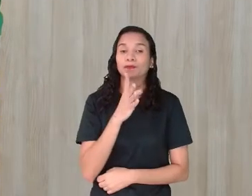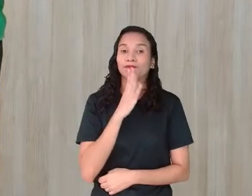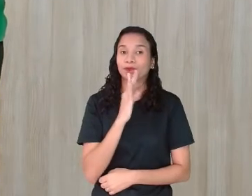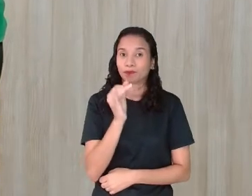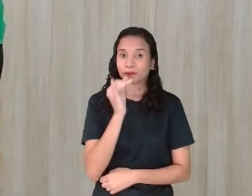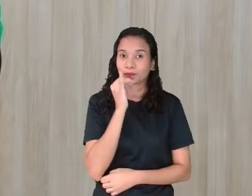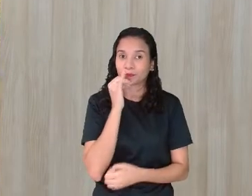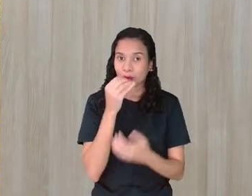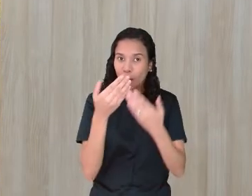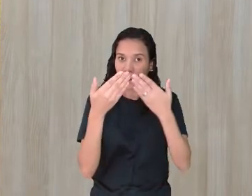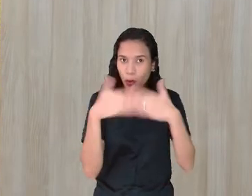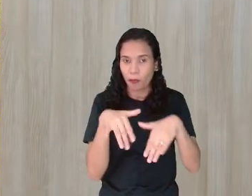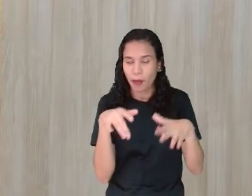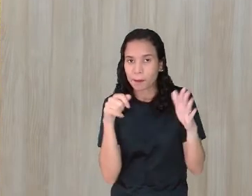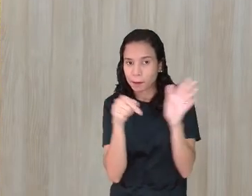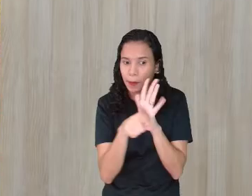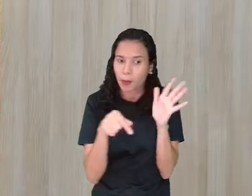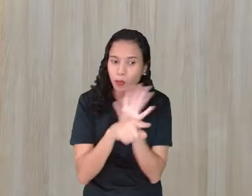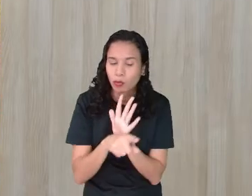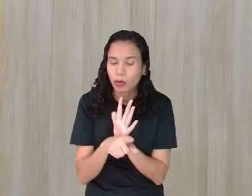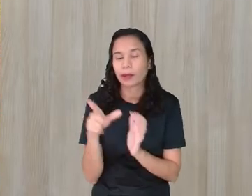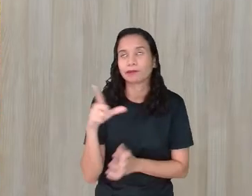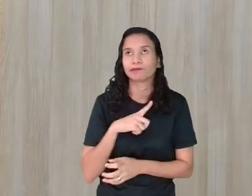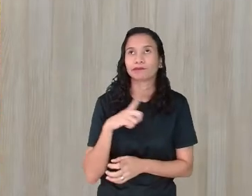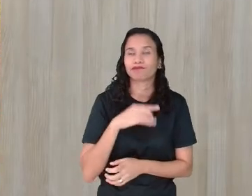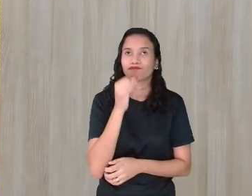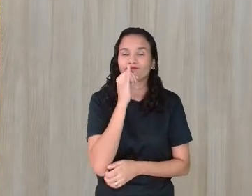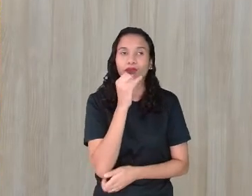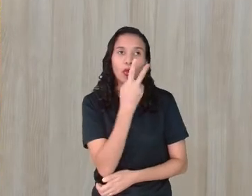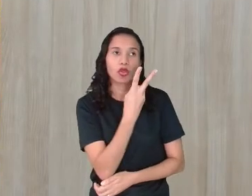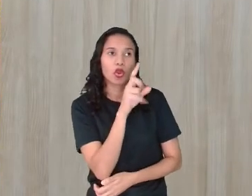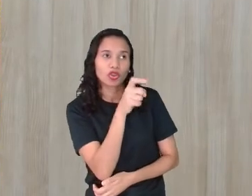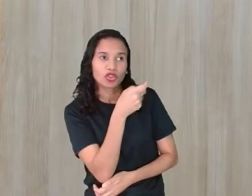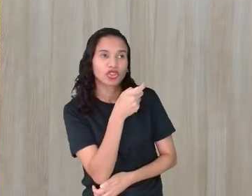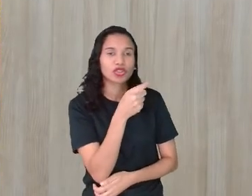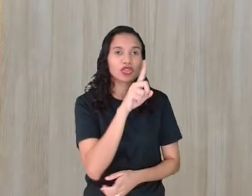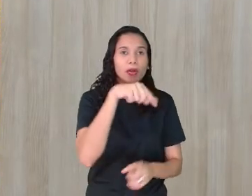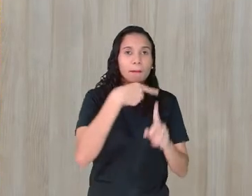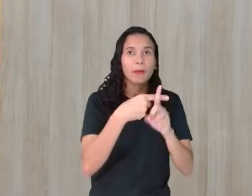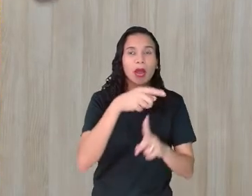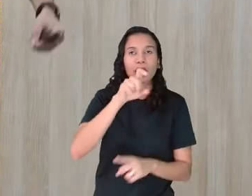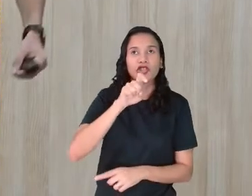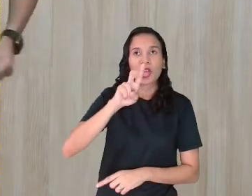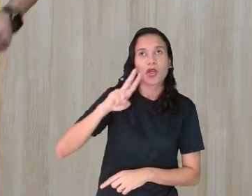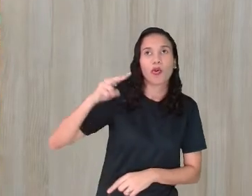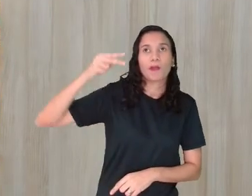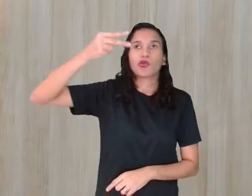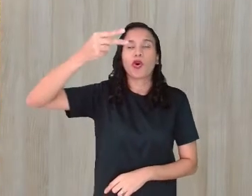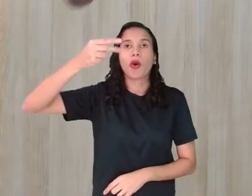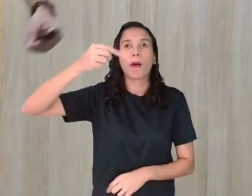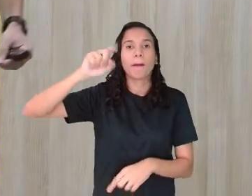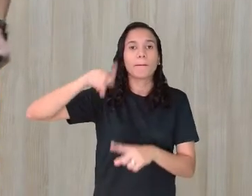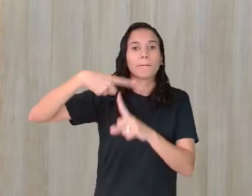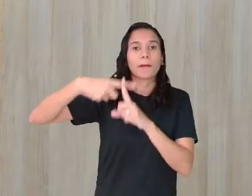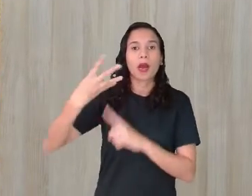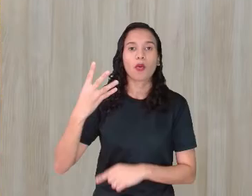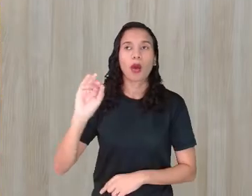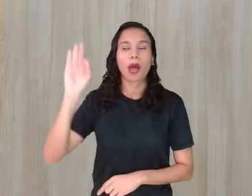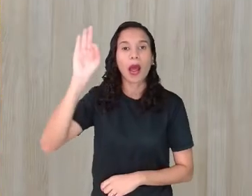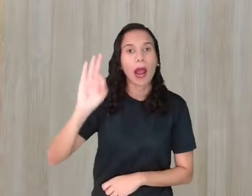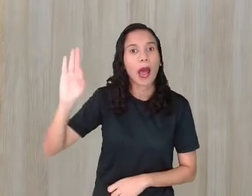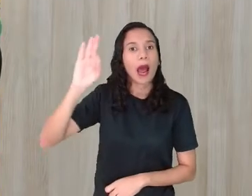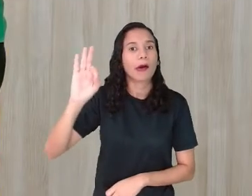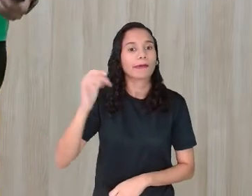quando vai aparecer questões lá, que vai ter 2x mais x sobre 2, mais 40 graus, e